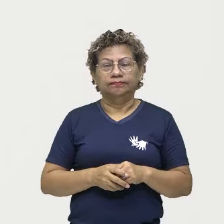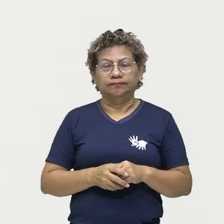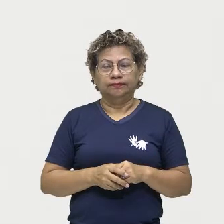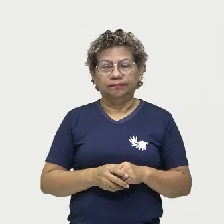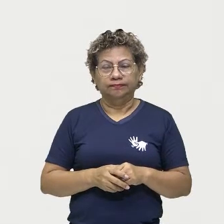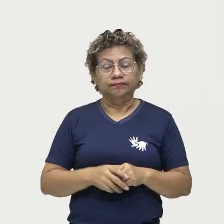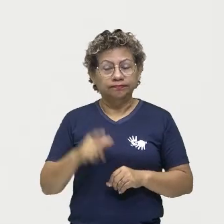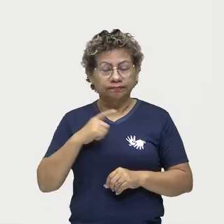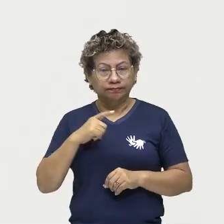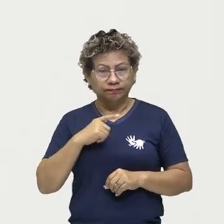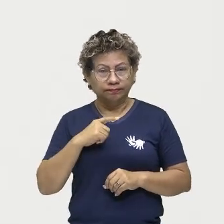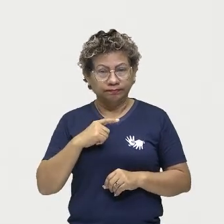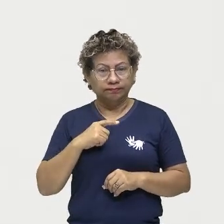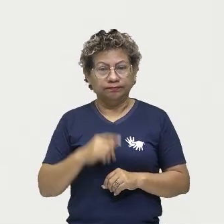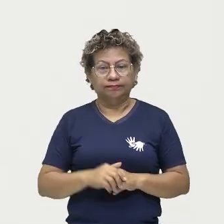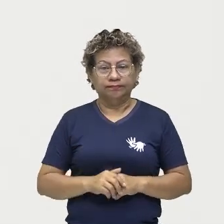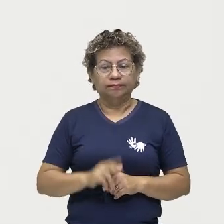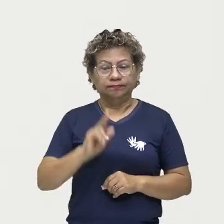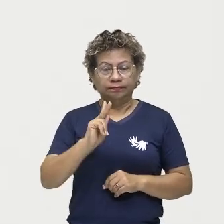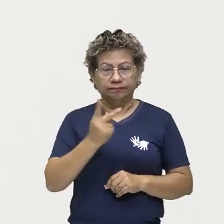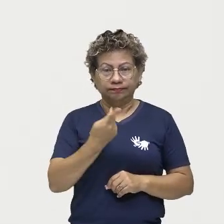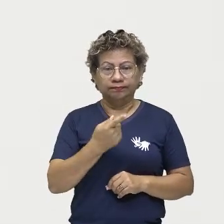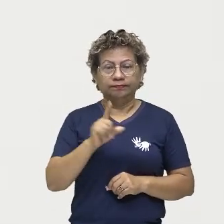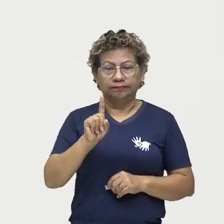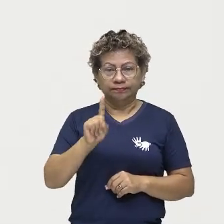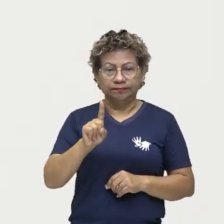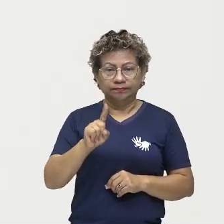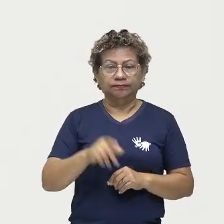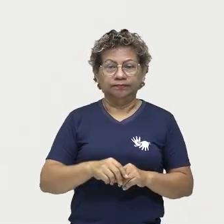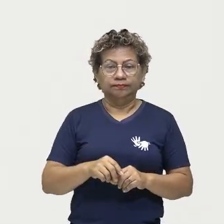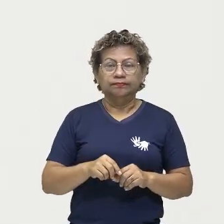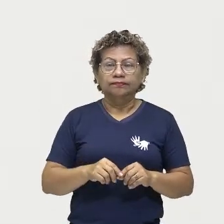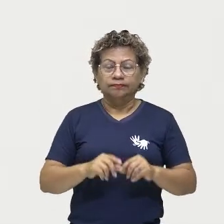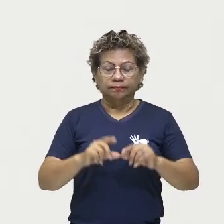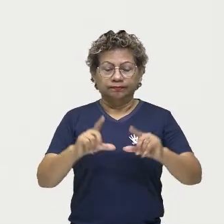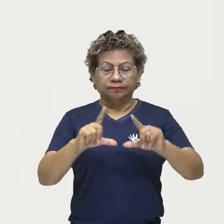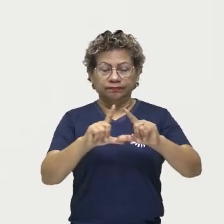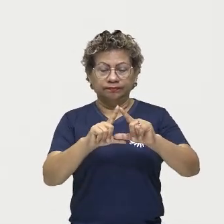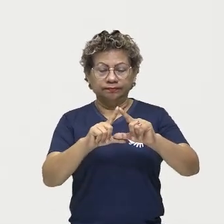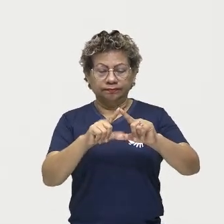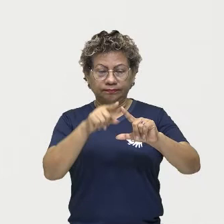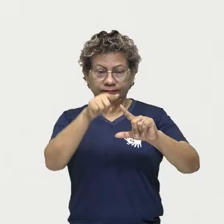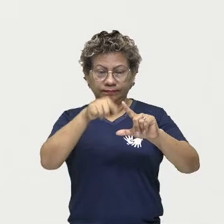Então, ó, H1, ó, é essa reta aqui.